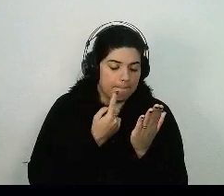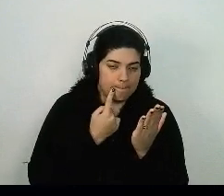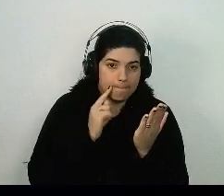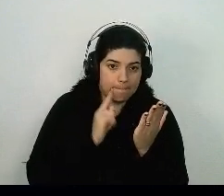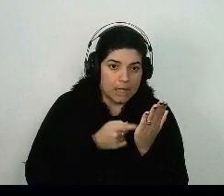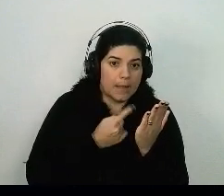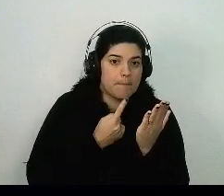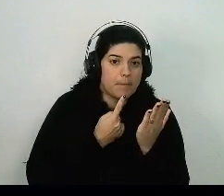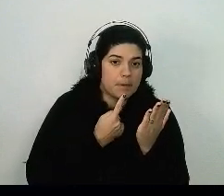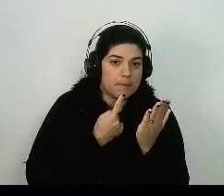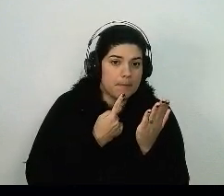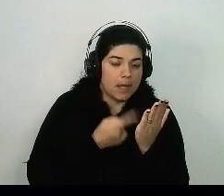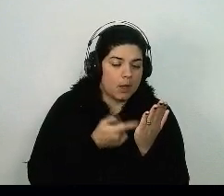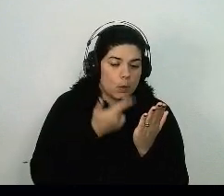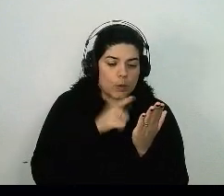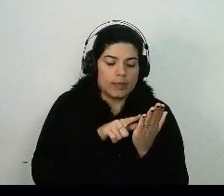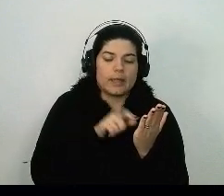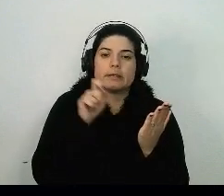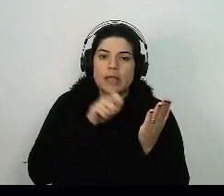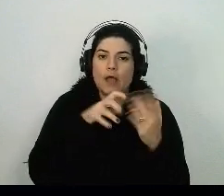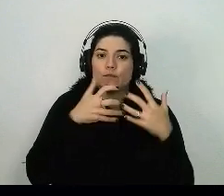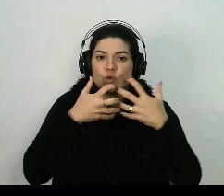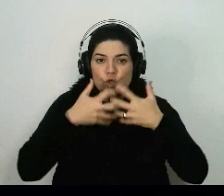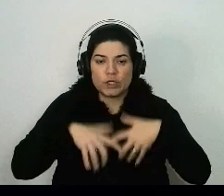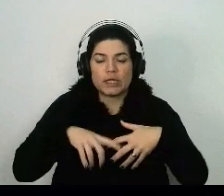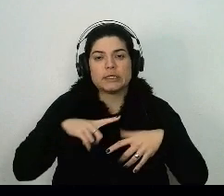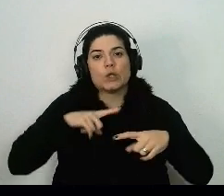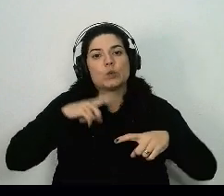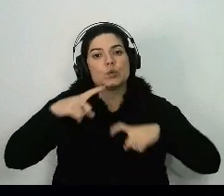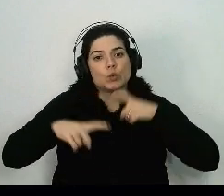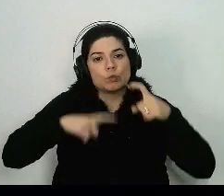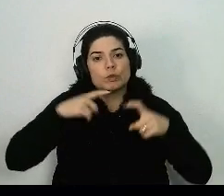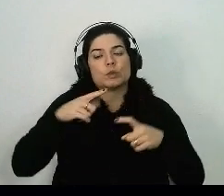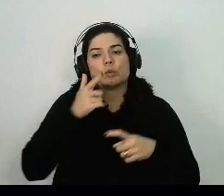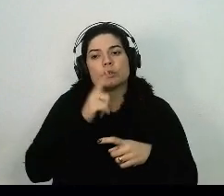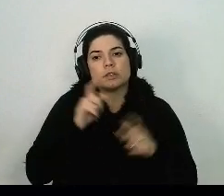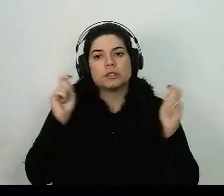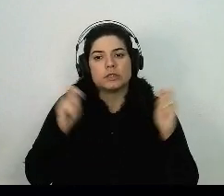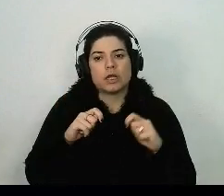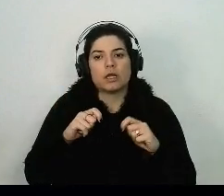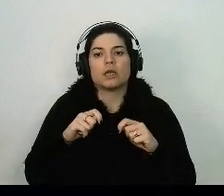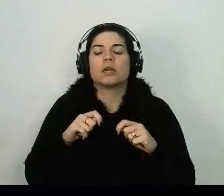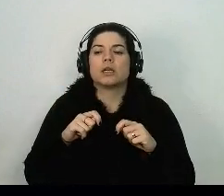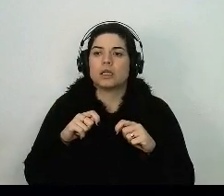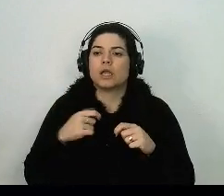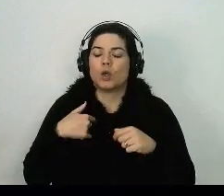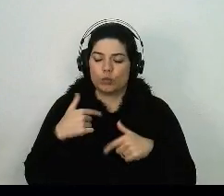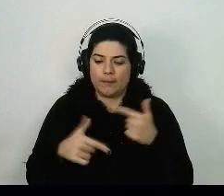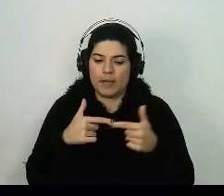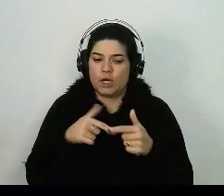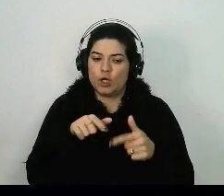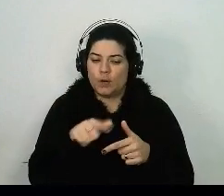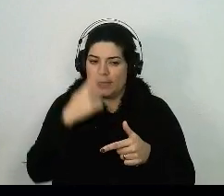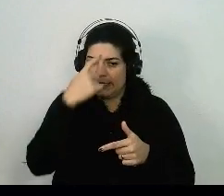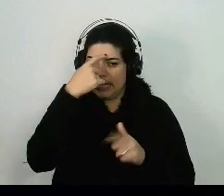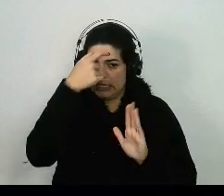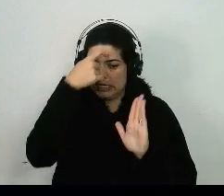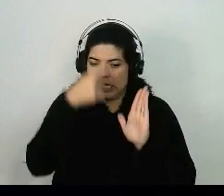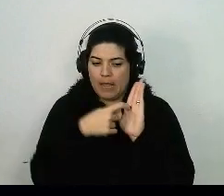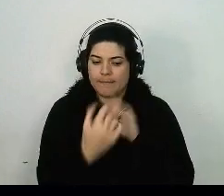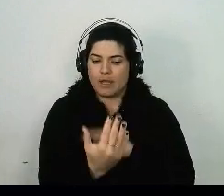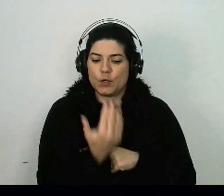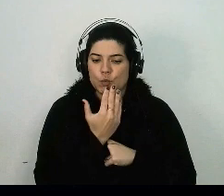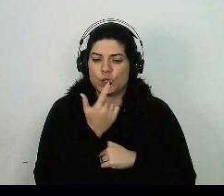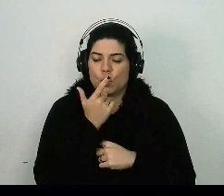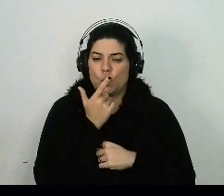dúvida também, né? Eu estou no meio de uma tarefa, eu vou me recorrer à inteligência artificial para me auxiliar naquilo em